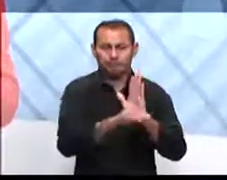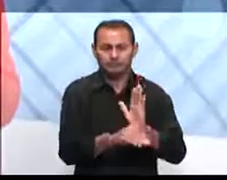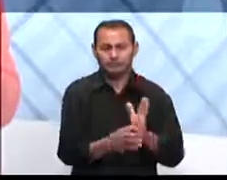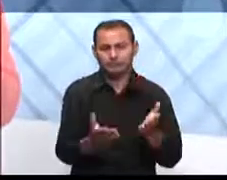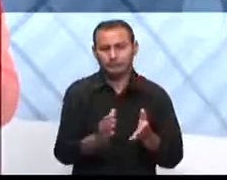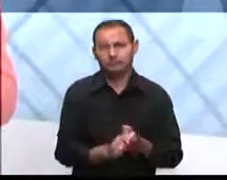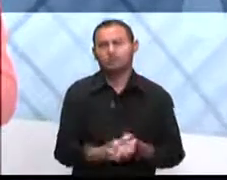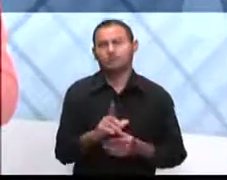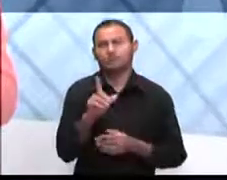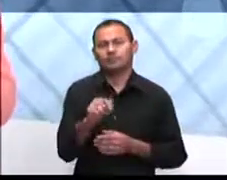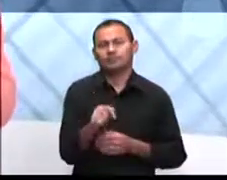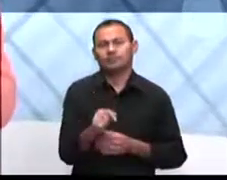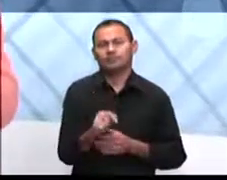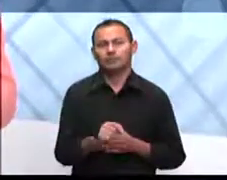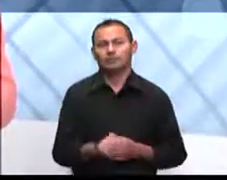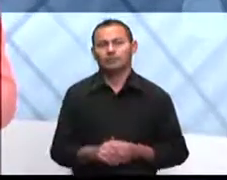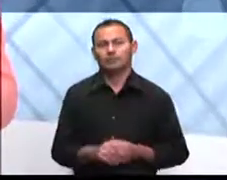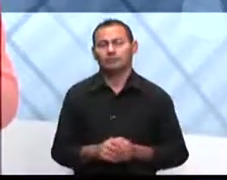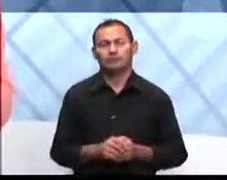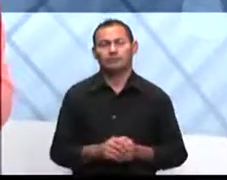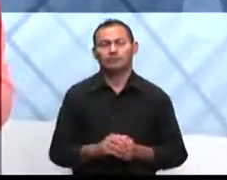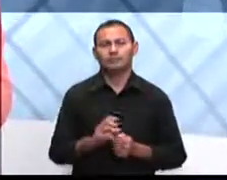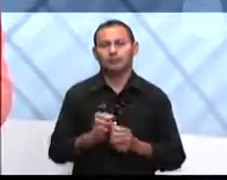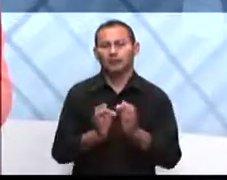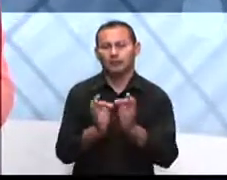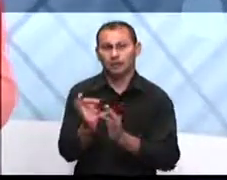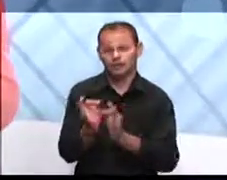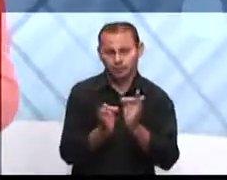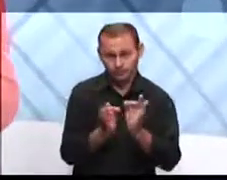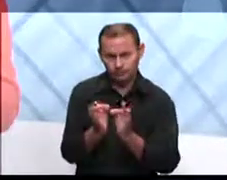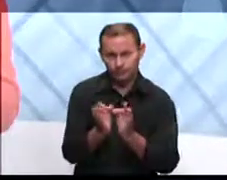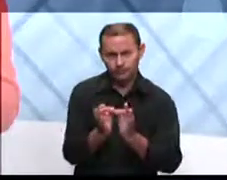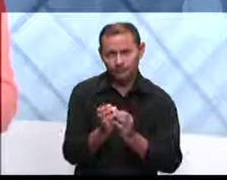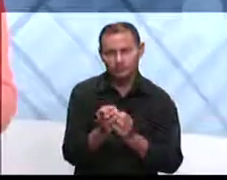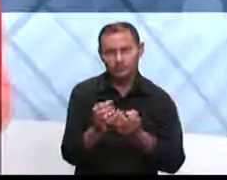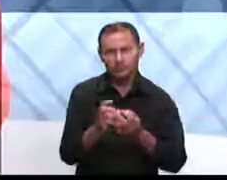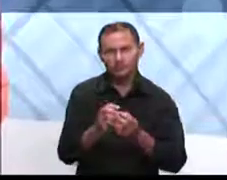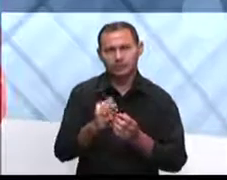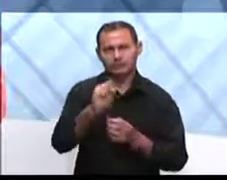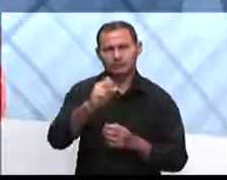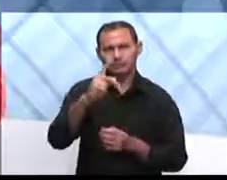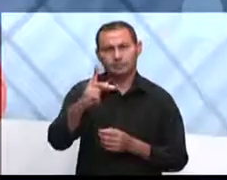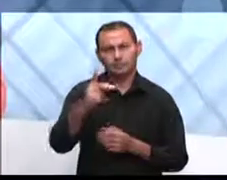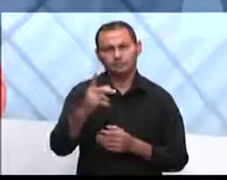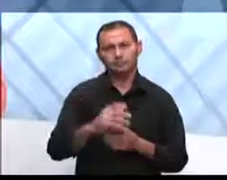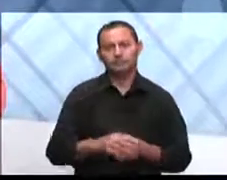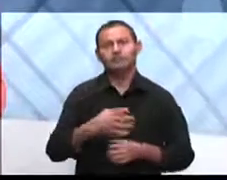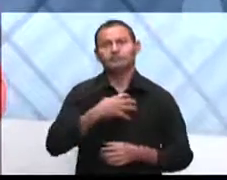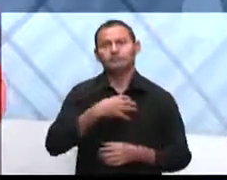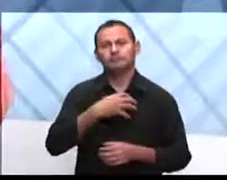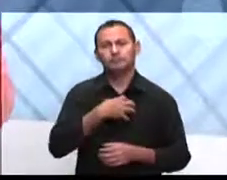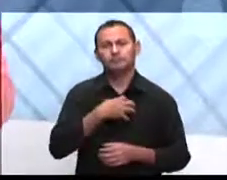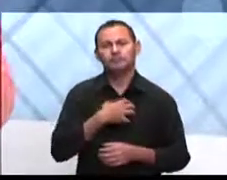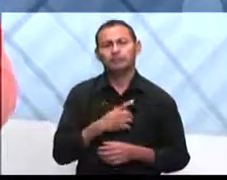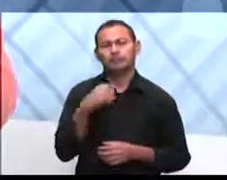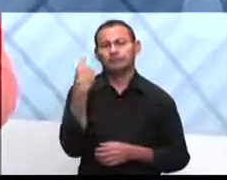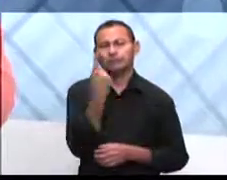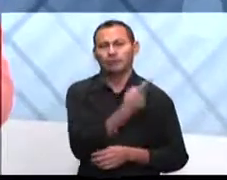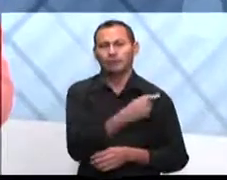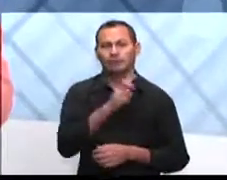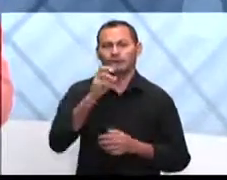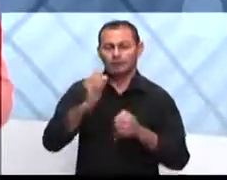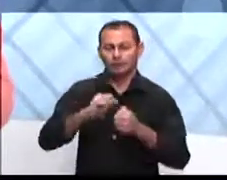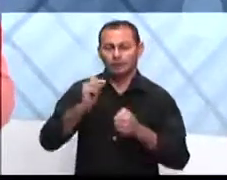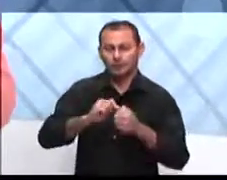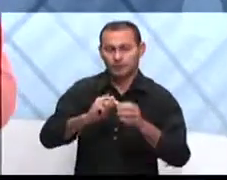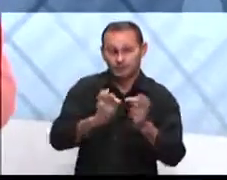programa nada mais, então, né? Então, ele resolve, né, a nossa situação, no sentido de que a gente